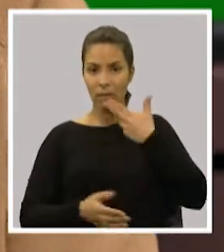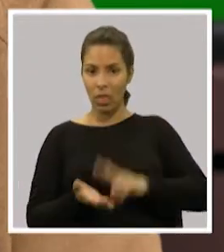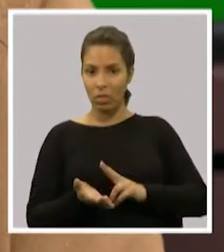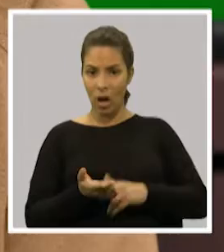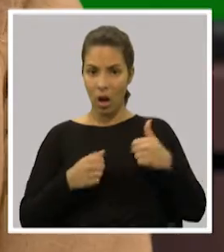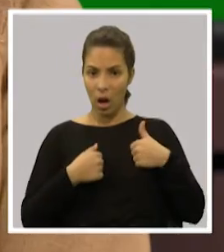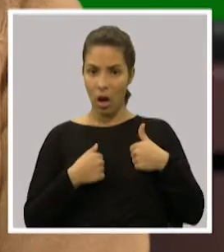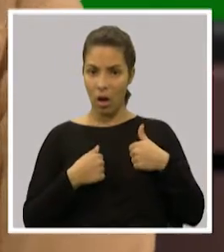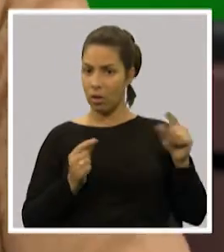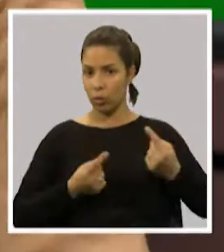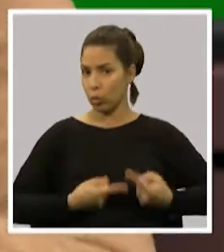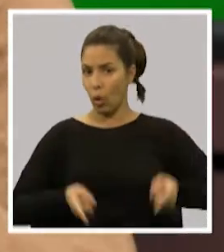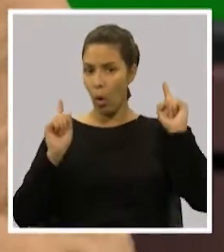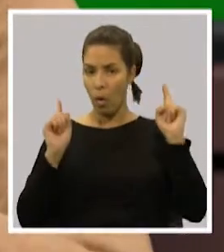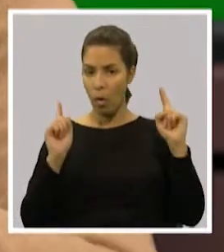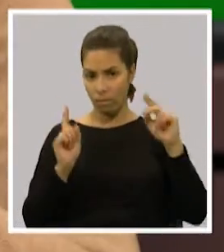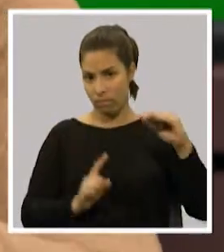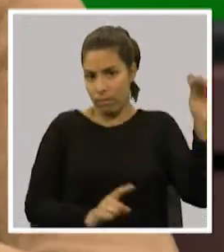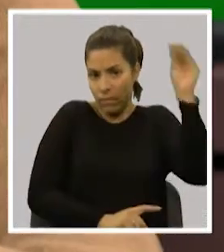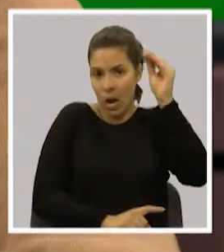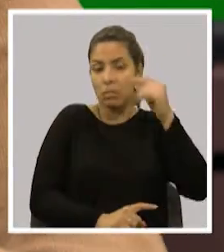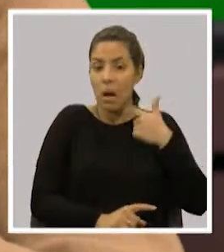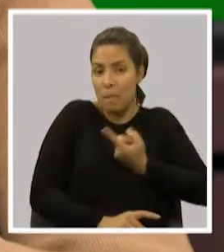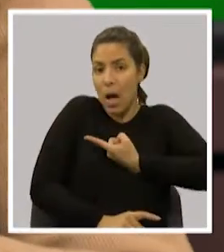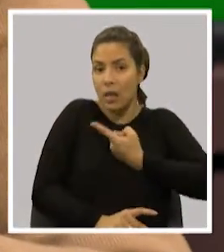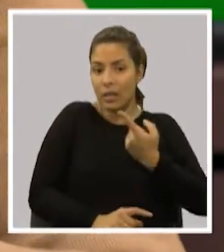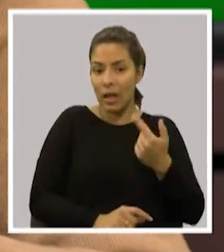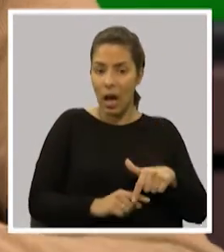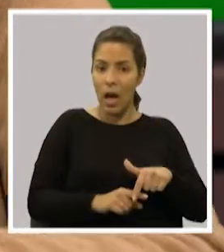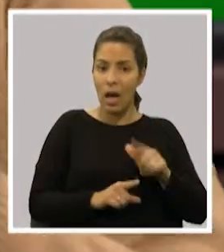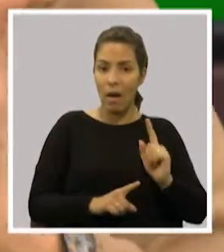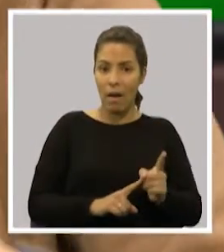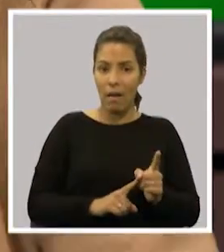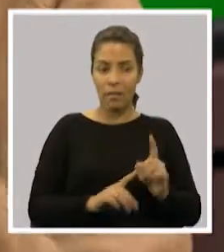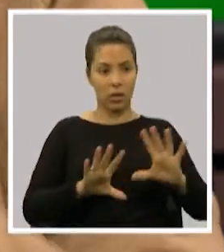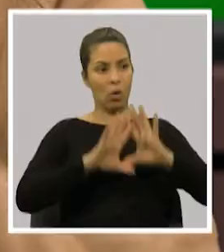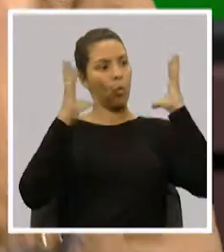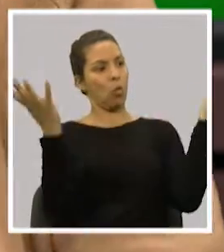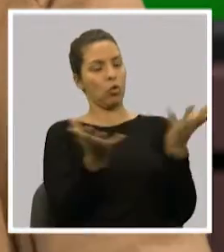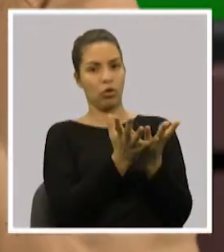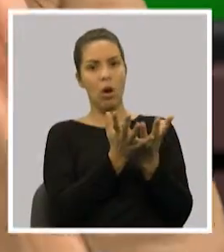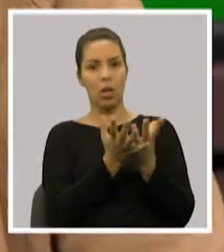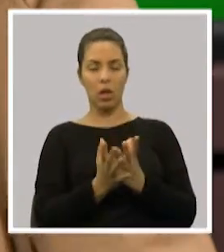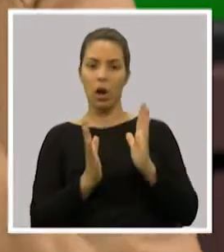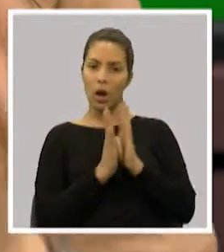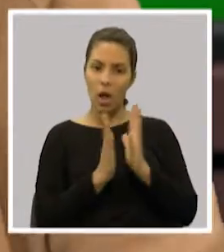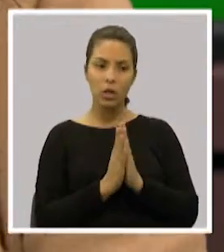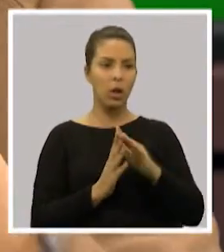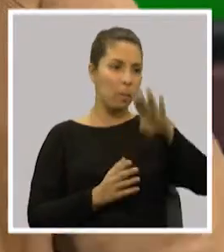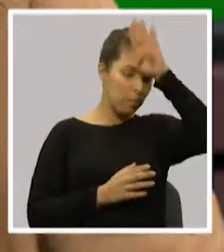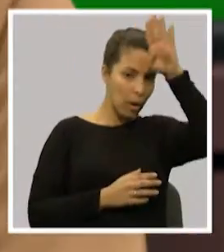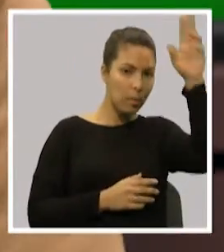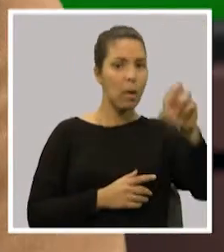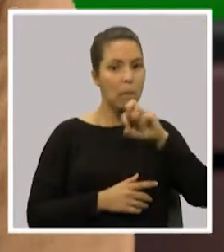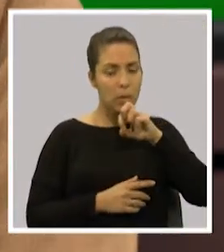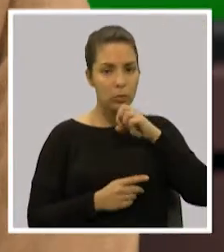é difícil porque nesta complexidade, não é, de várias facetas da realidade que constituem o universo que é a Igreja e o Papa e os bispos e